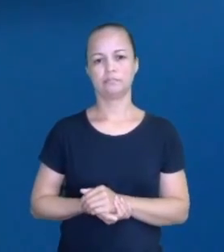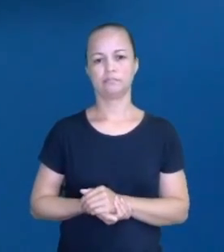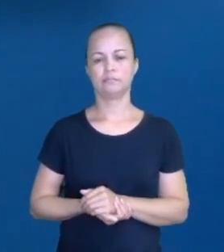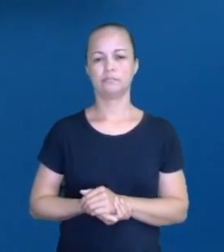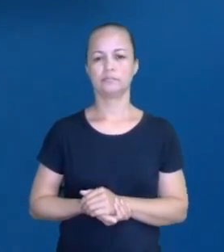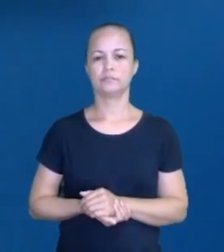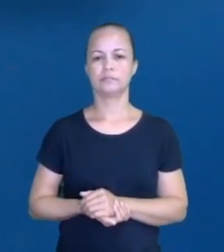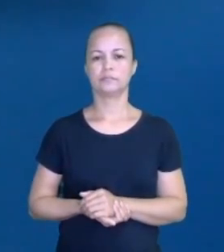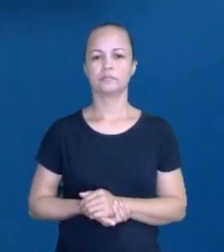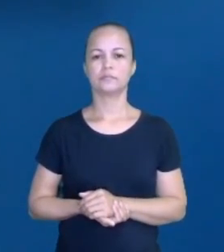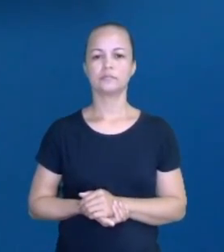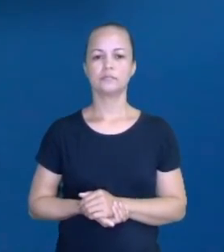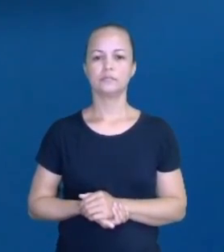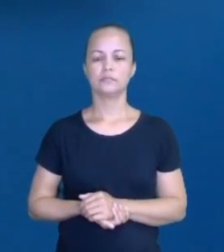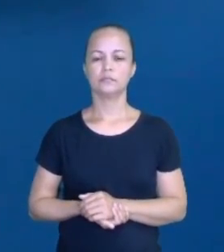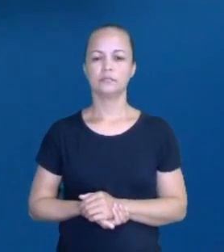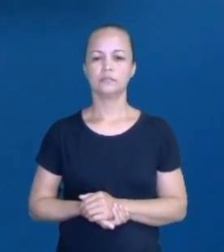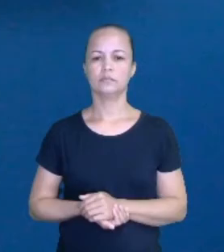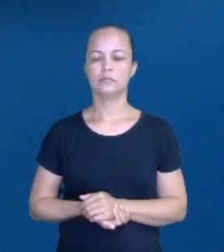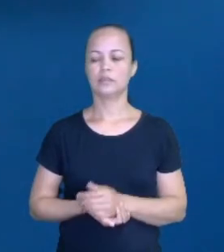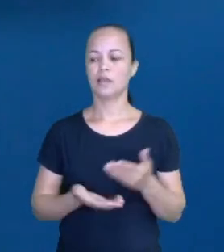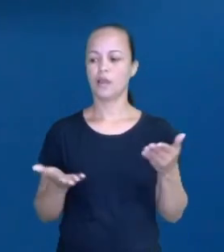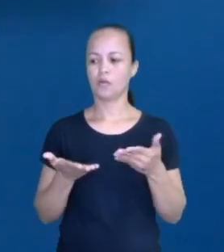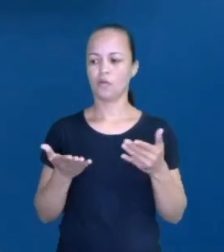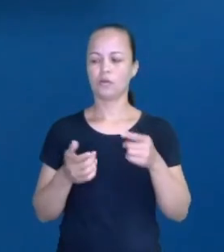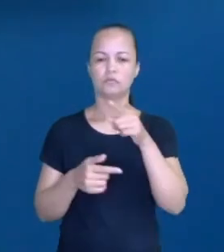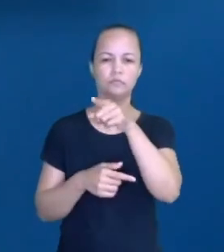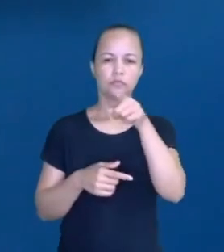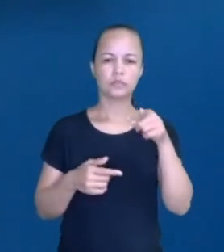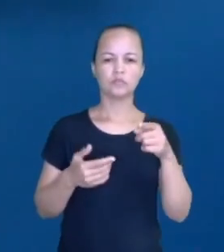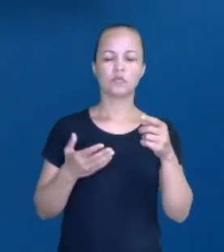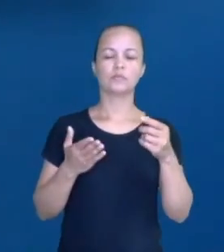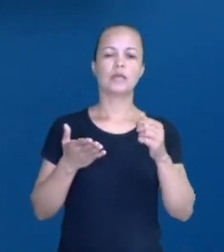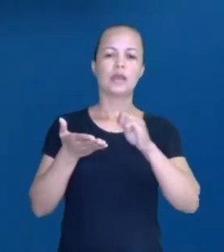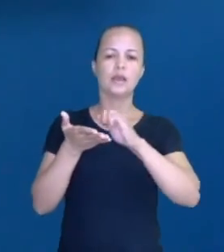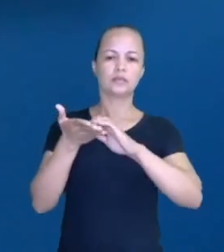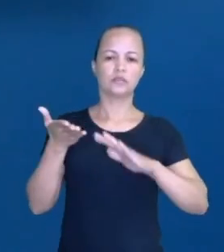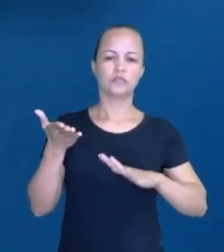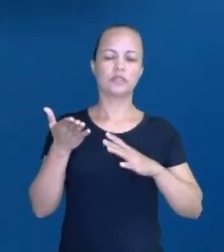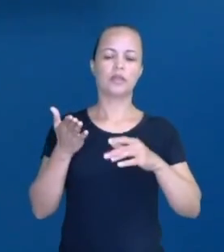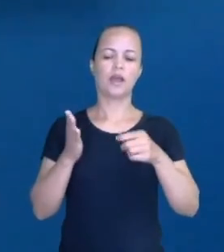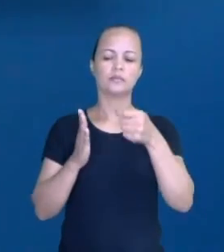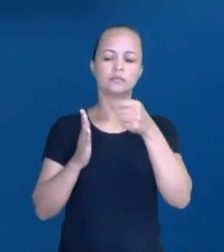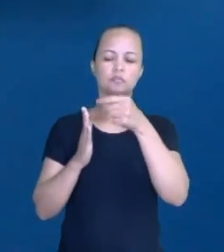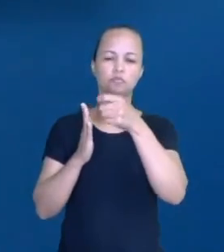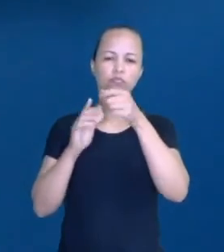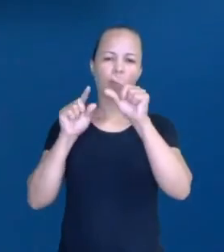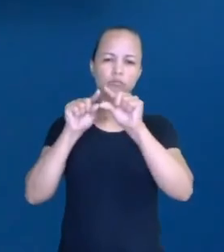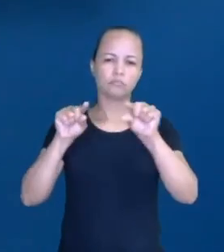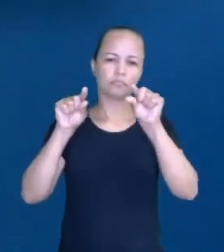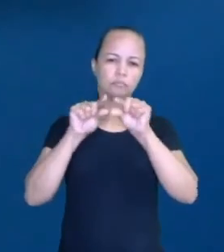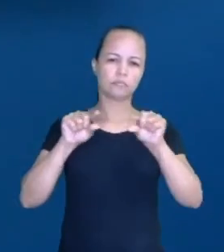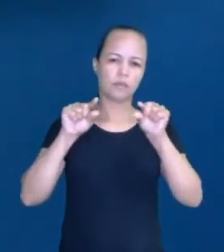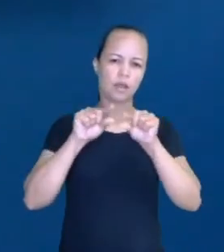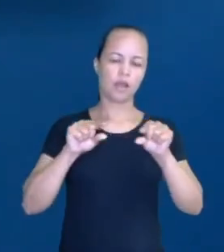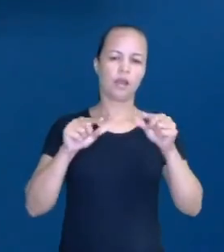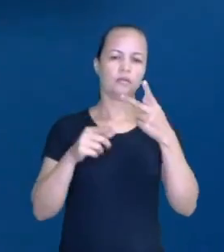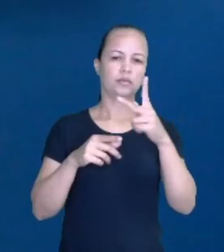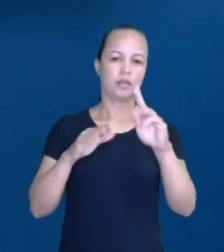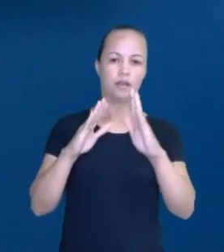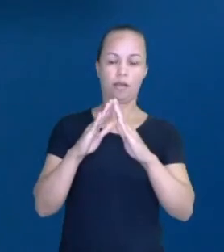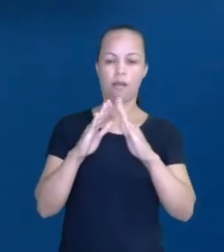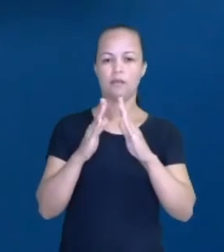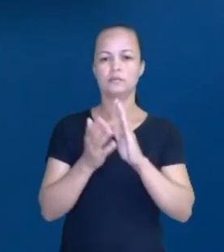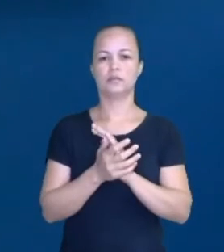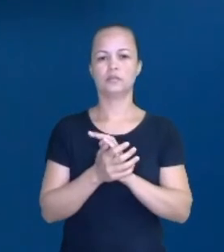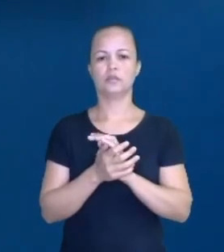Muito bem. Aqui, ó, vocês vão produzir em casa também. Vocês vão pensar em algumas frases que vocês vão utilizar